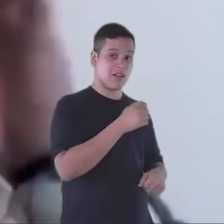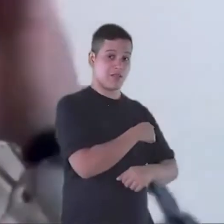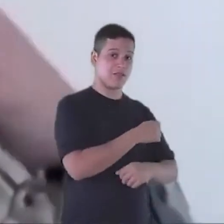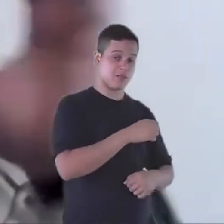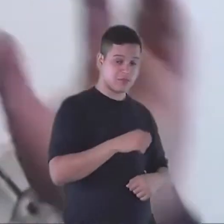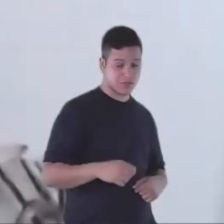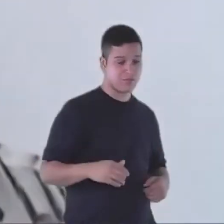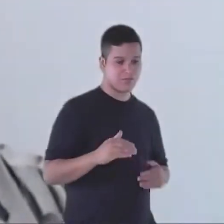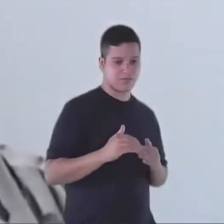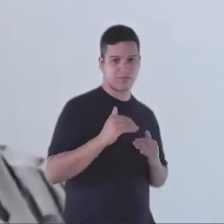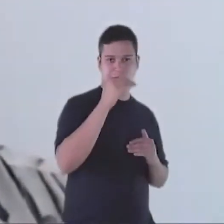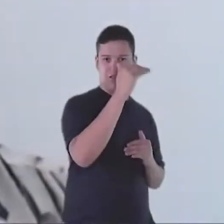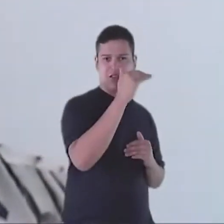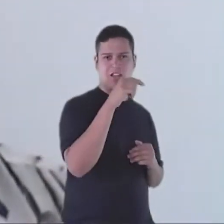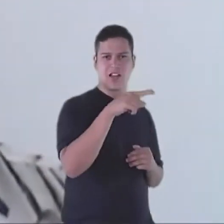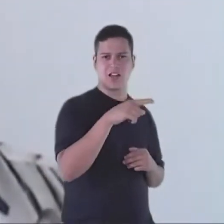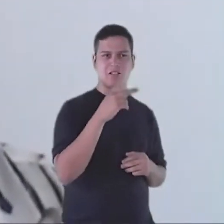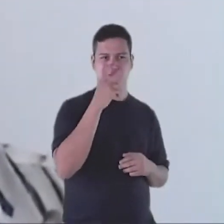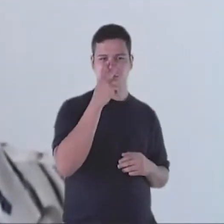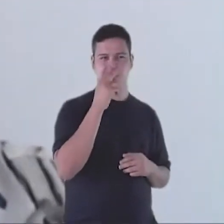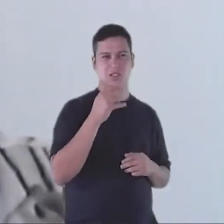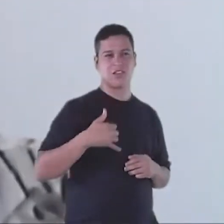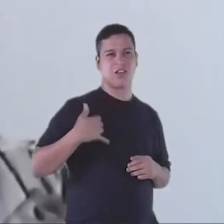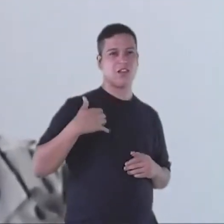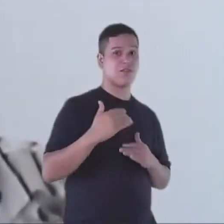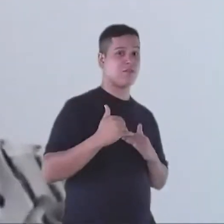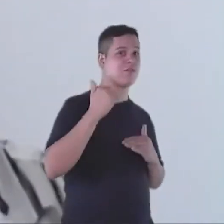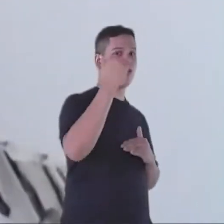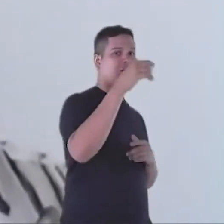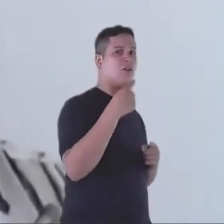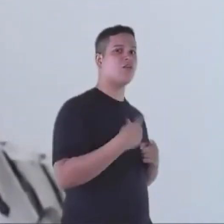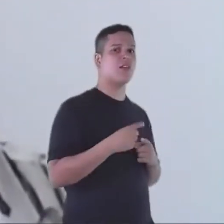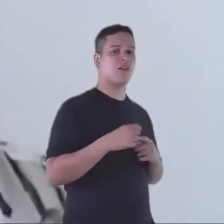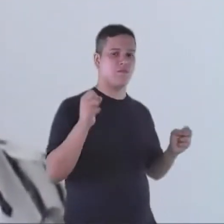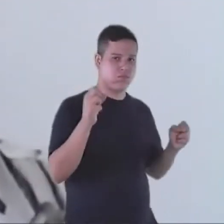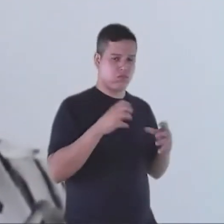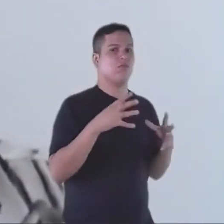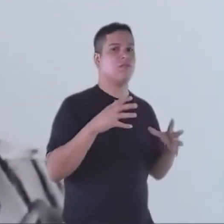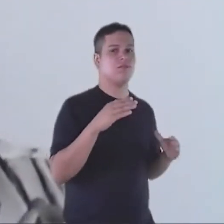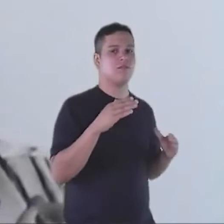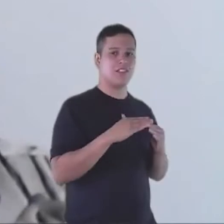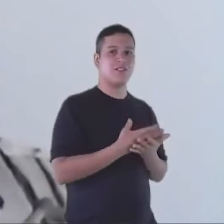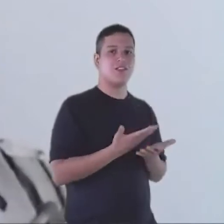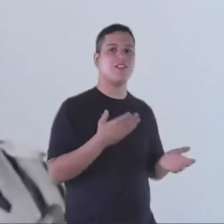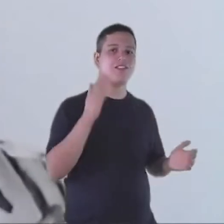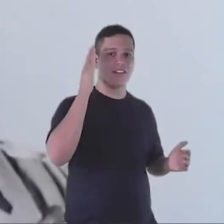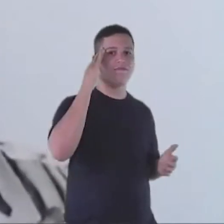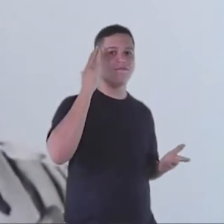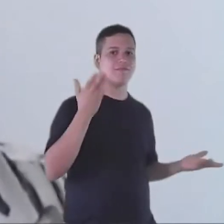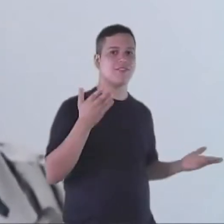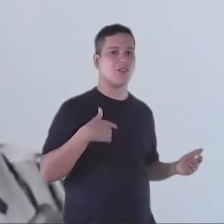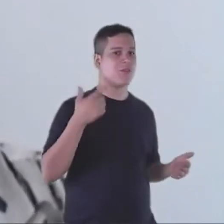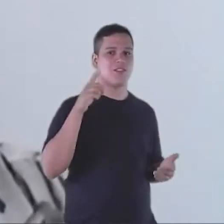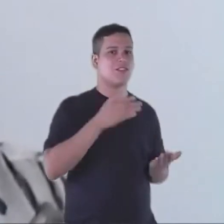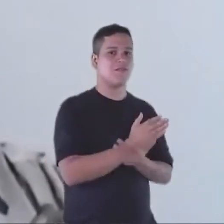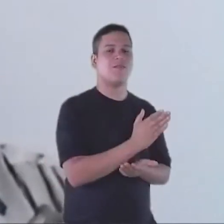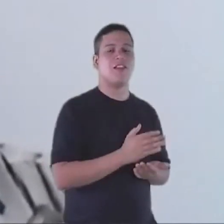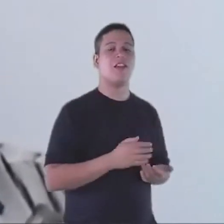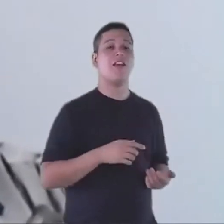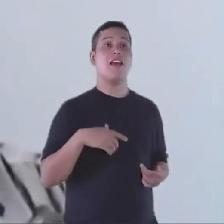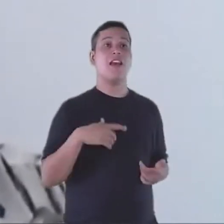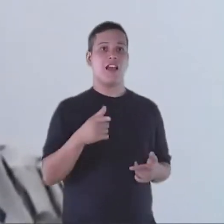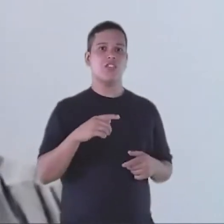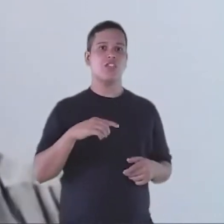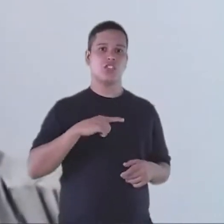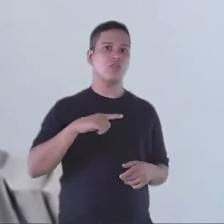repetido o ano umas três, quatro vezes. Assim, mas é uma grande diferença de idade. Estava na minha turma, mas é uma grande diferença de